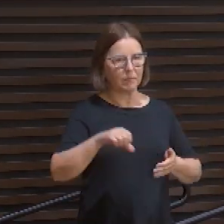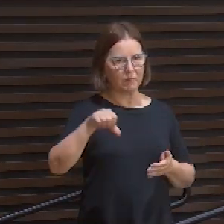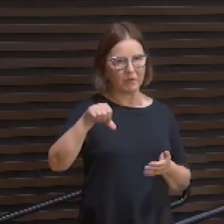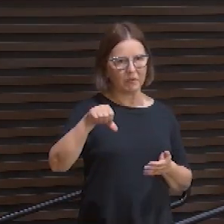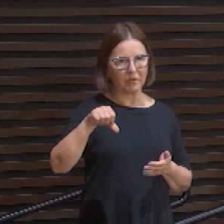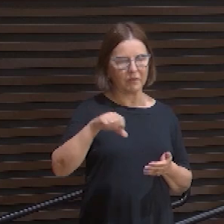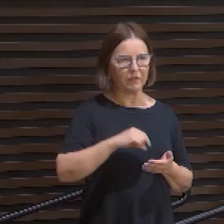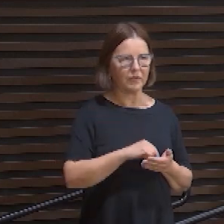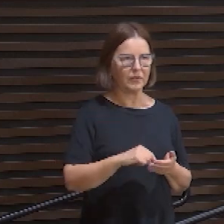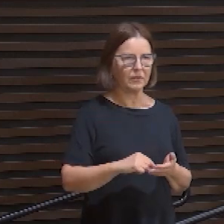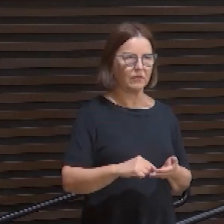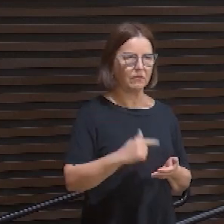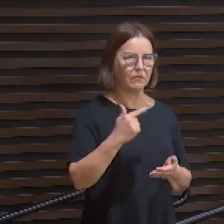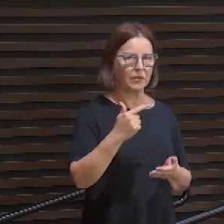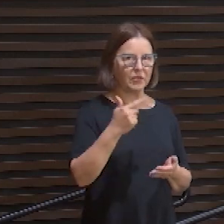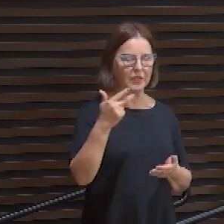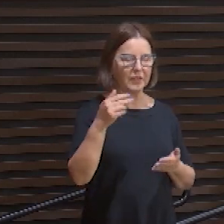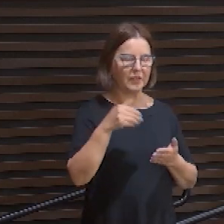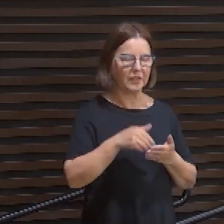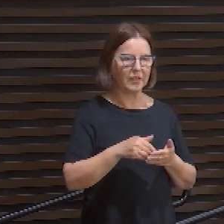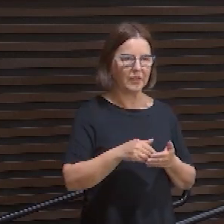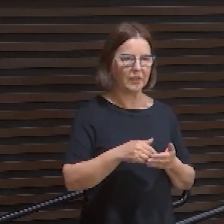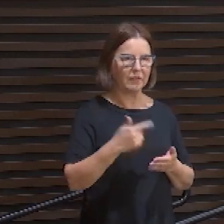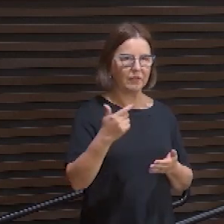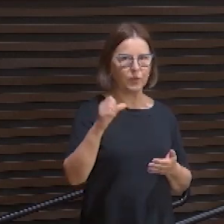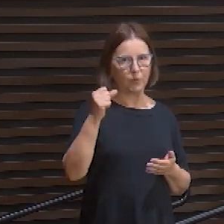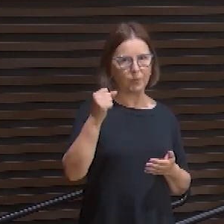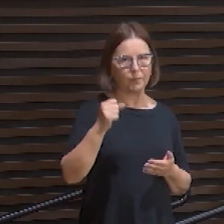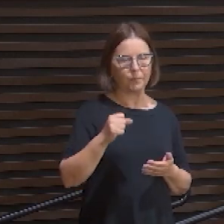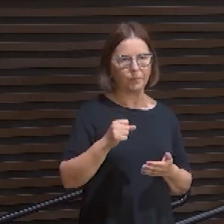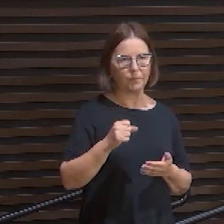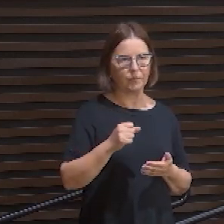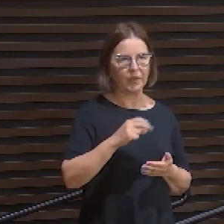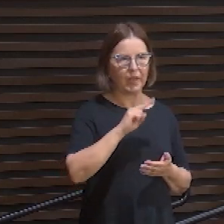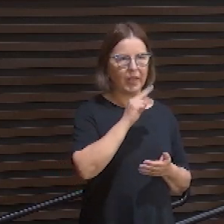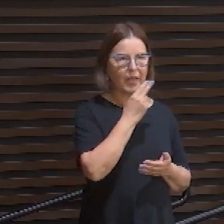23 a 28. Hebreus 9.